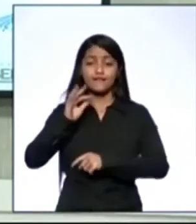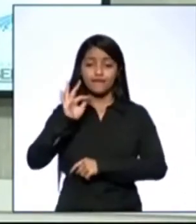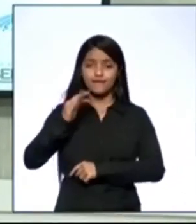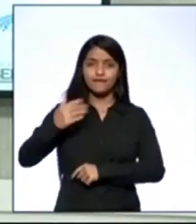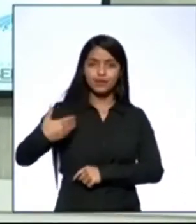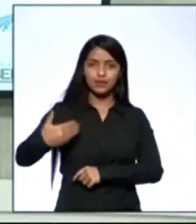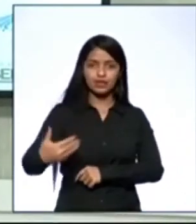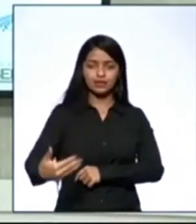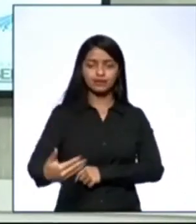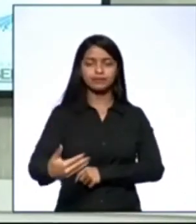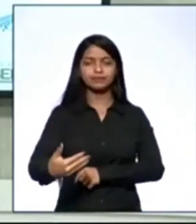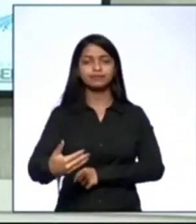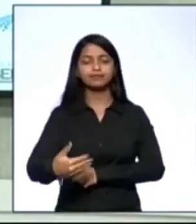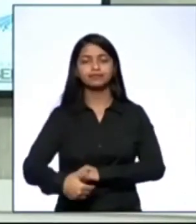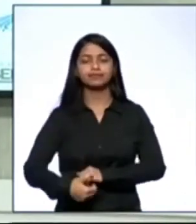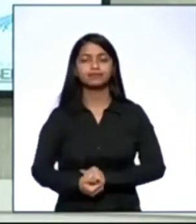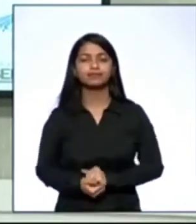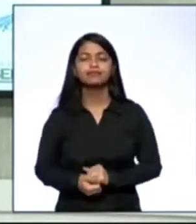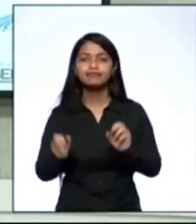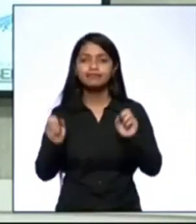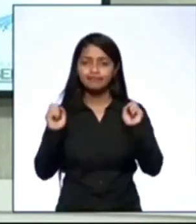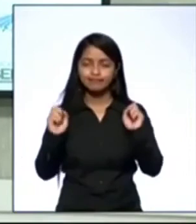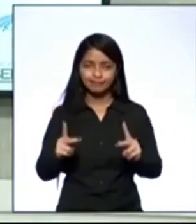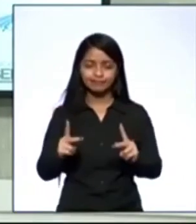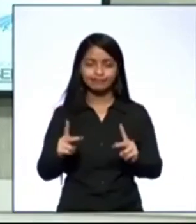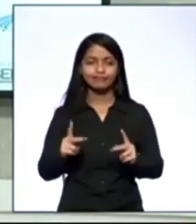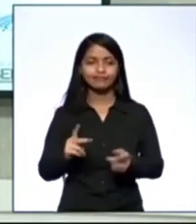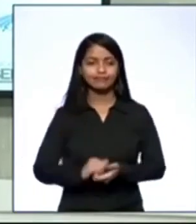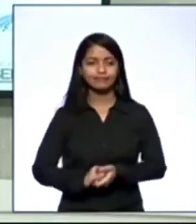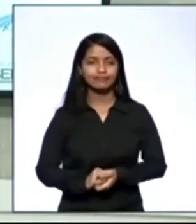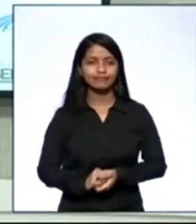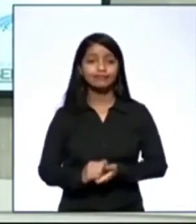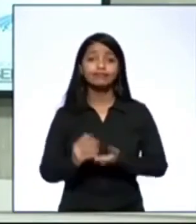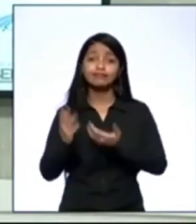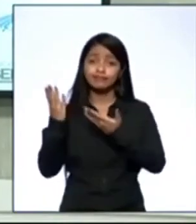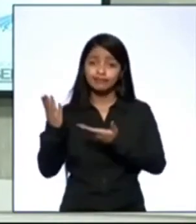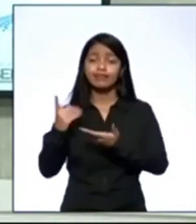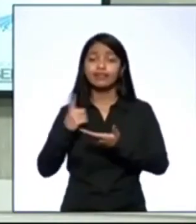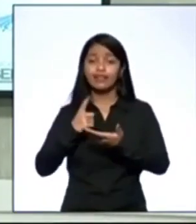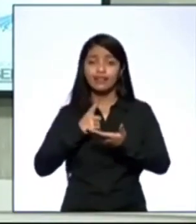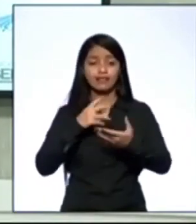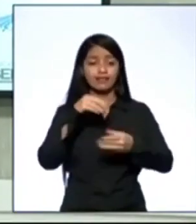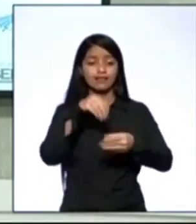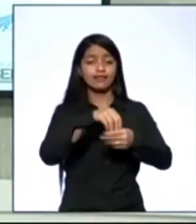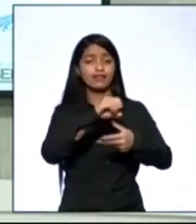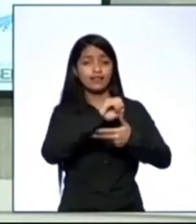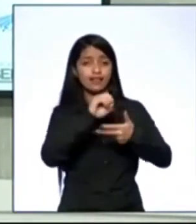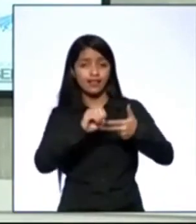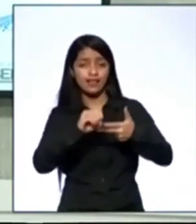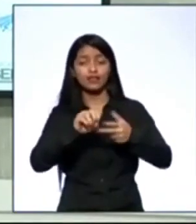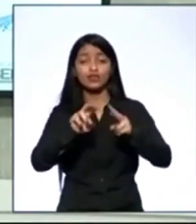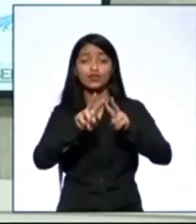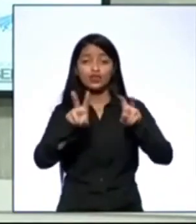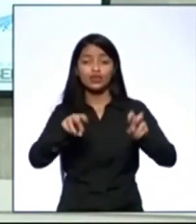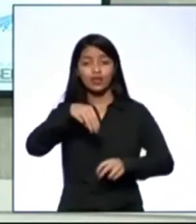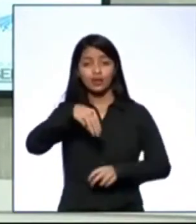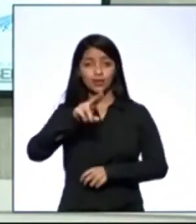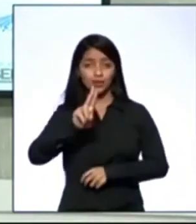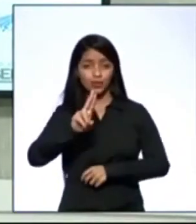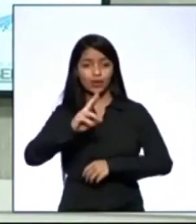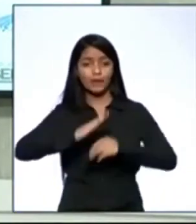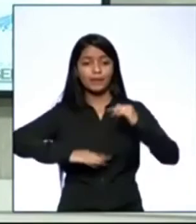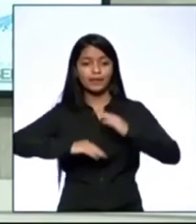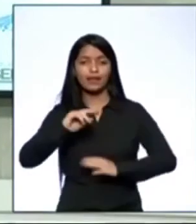Beleza? Aí nós ficamos com um pouco do que cai de movimento uniforme dentro da habilidade